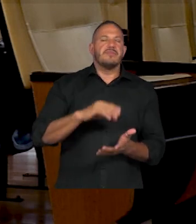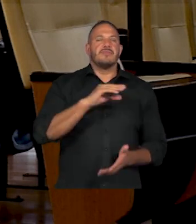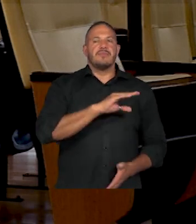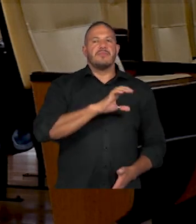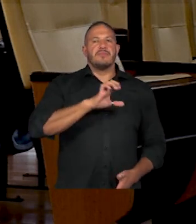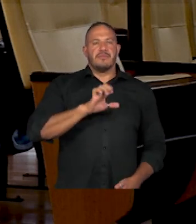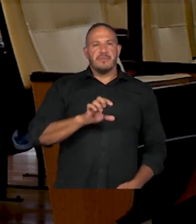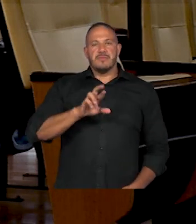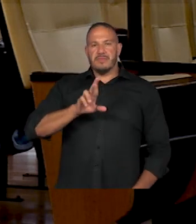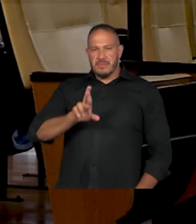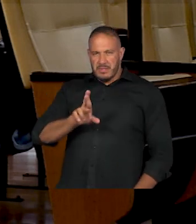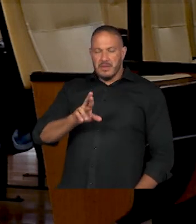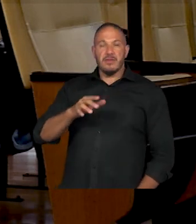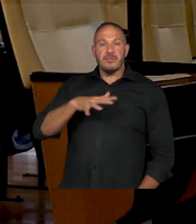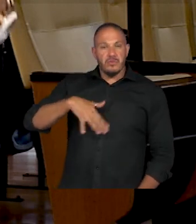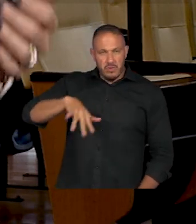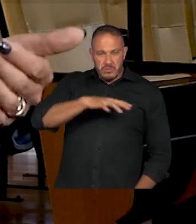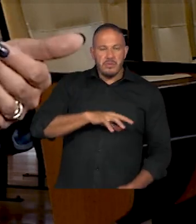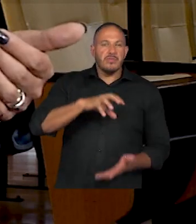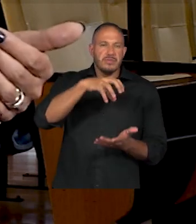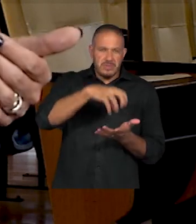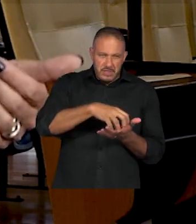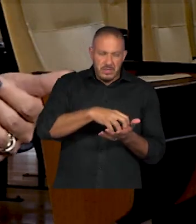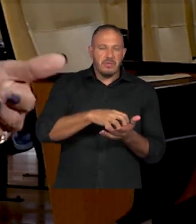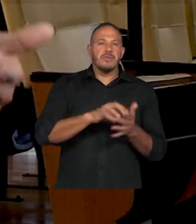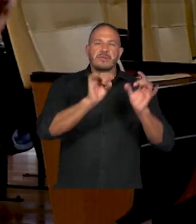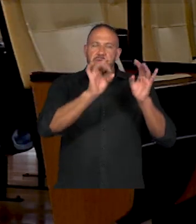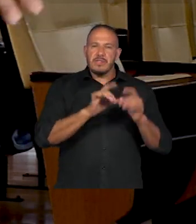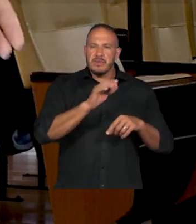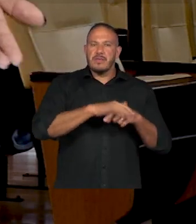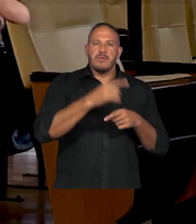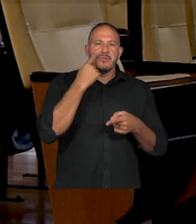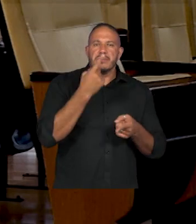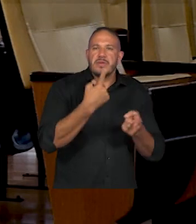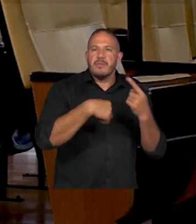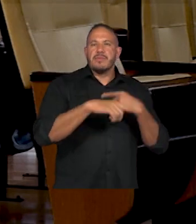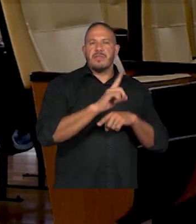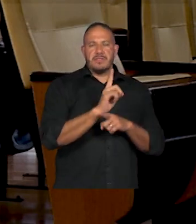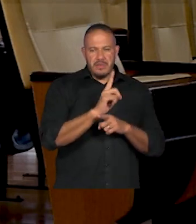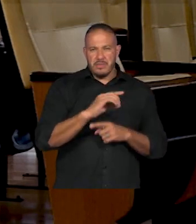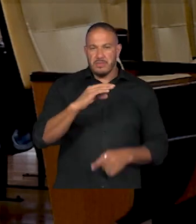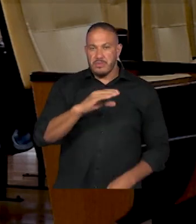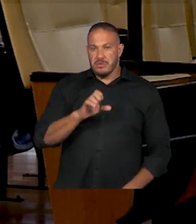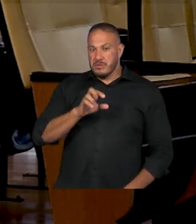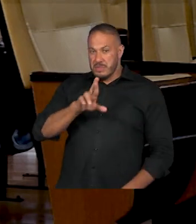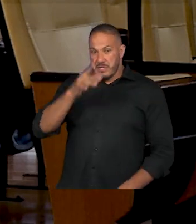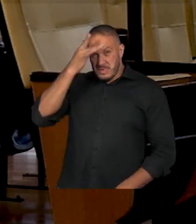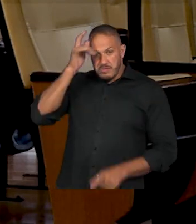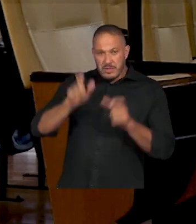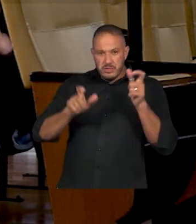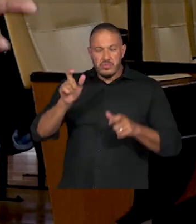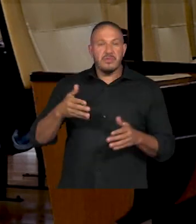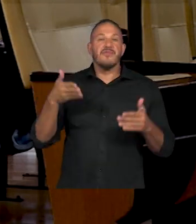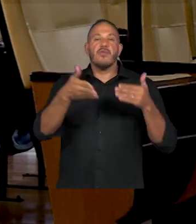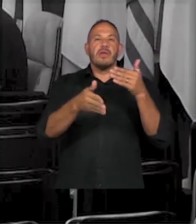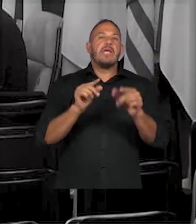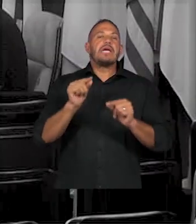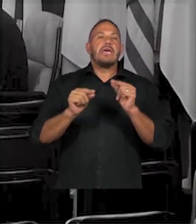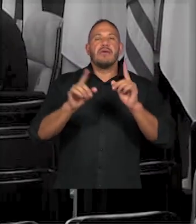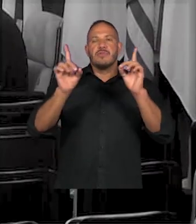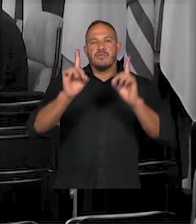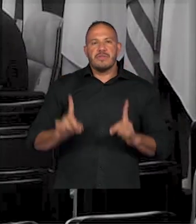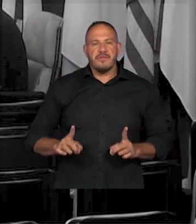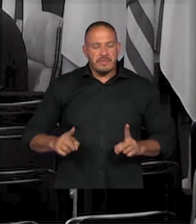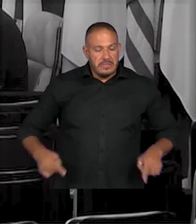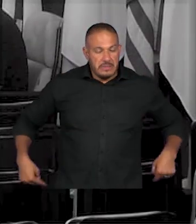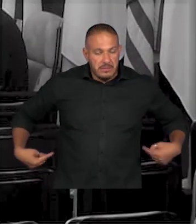em Reabilitação. A gente faz um agendamento no CER. As pessoas, os munícipes vão lá, os cadeirantes, pode